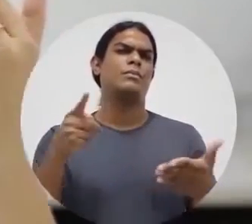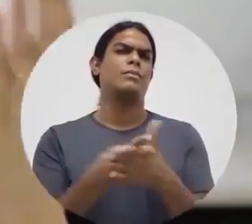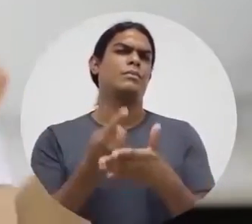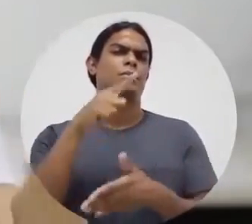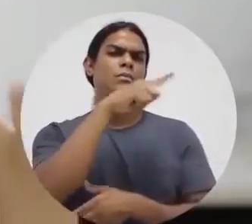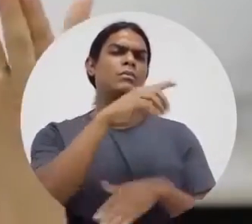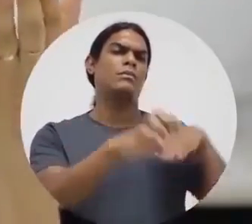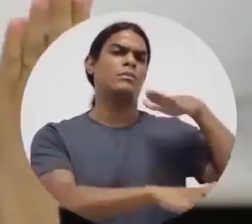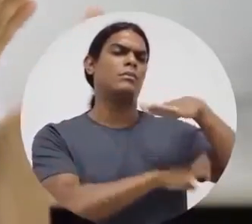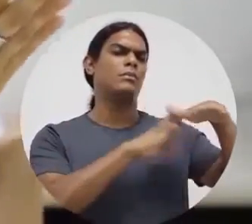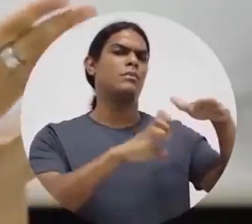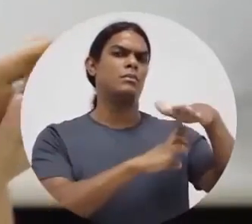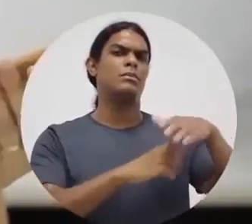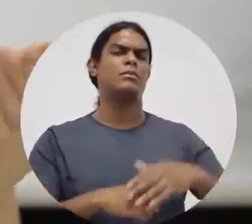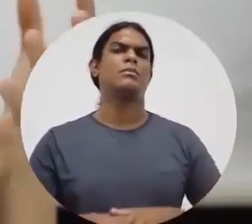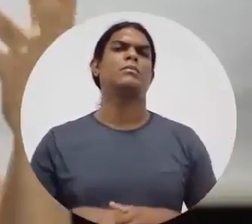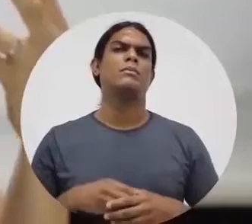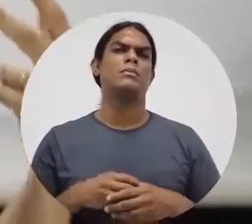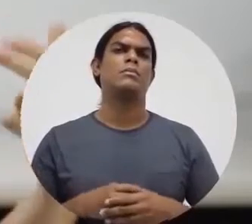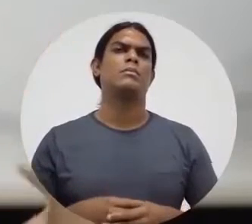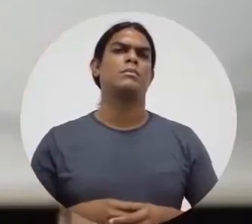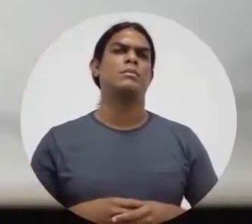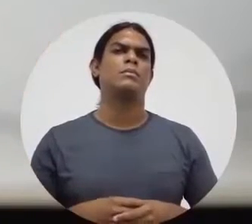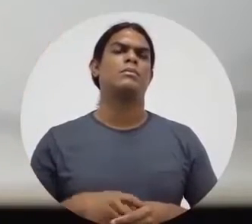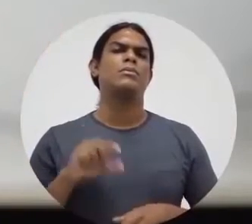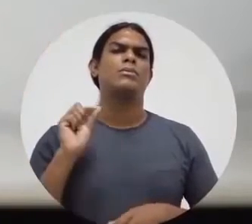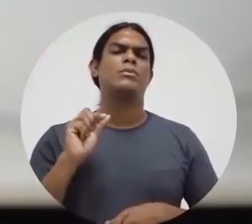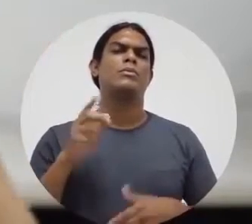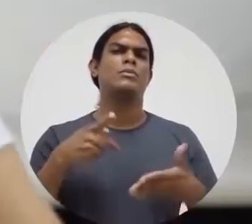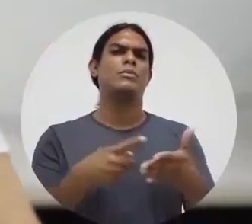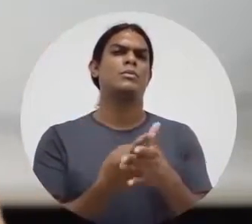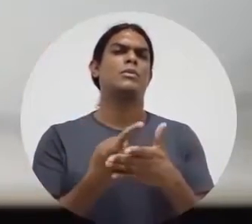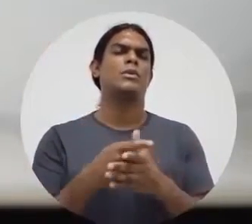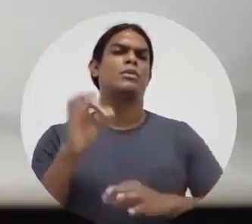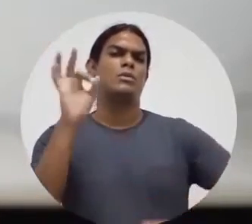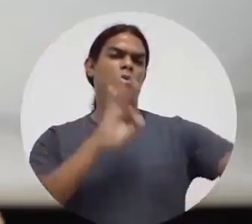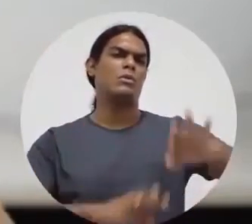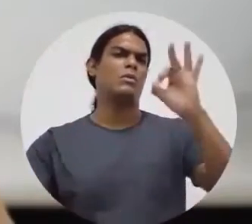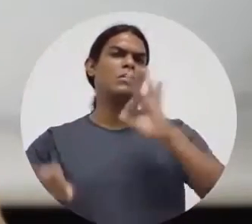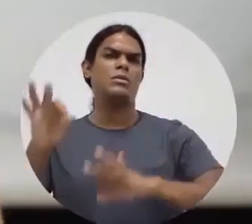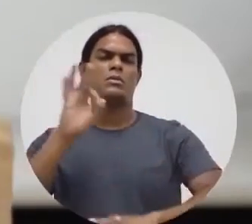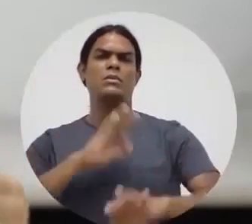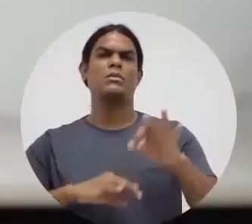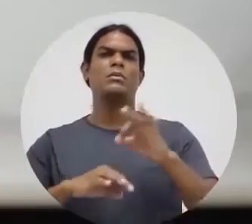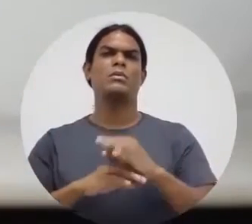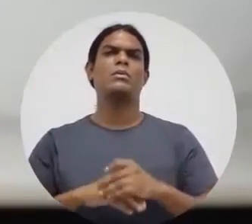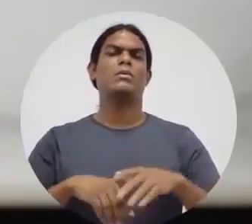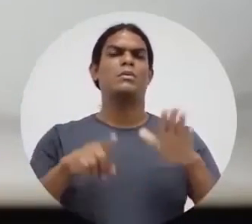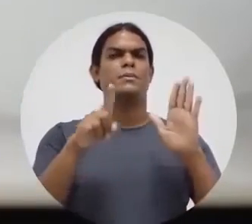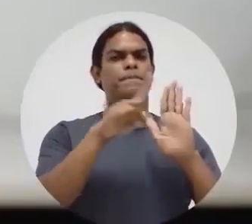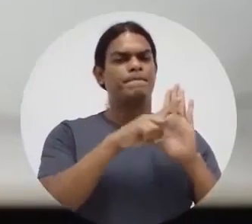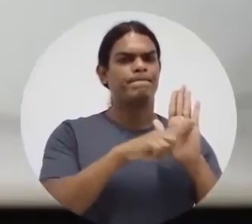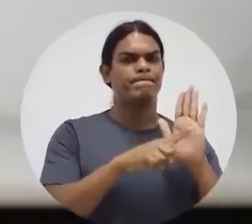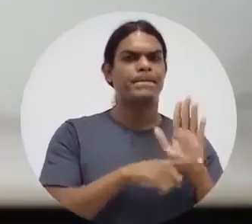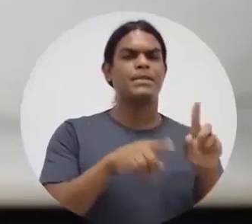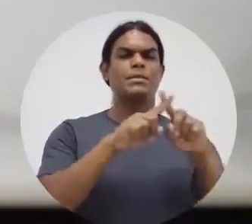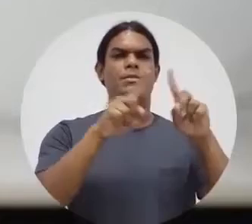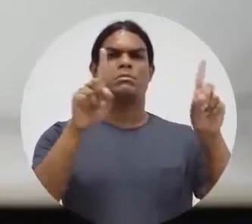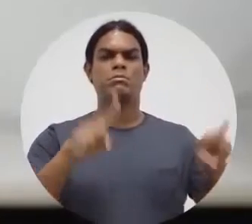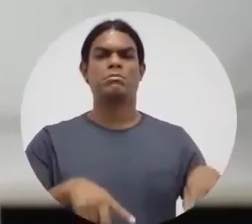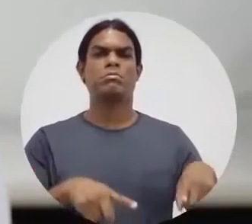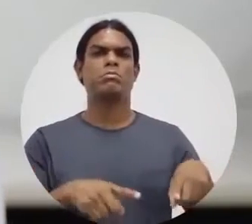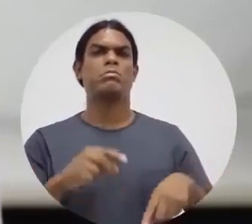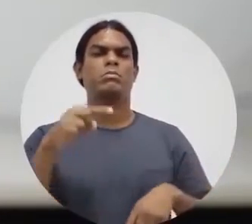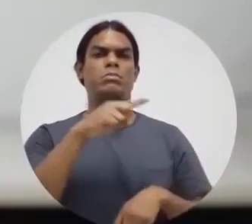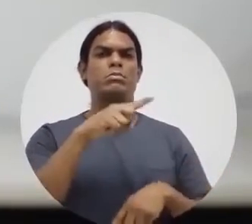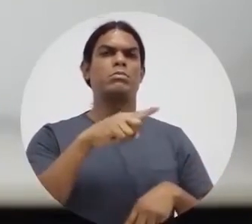Olinda? O que é que deu errado lá no meu processo de planejamento? O que é que deu errado nos meus indicadores de viabilidade